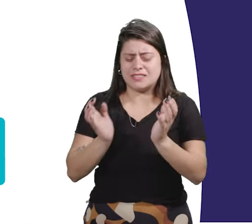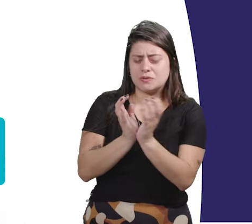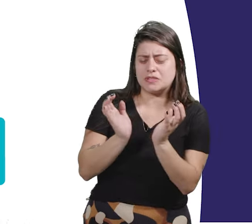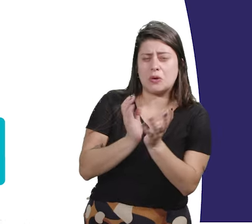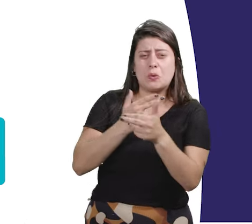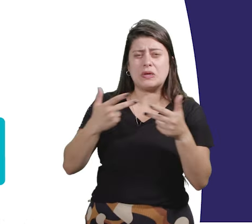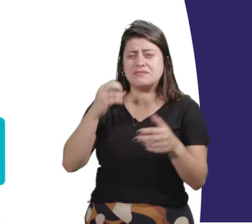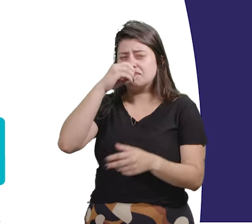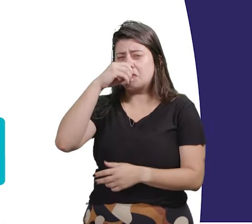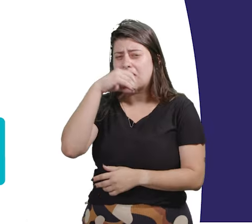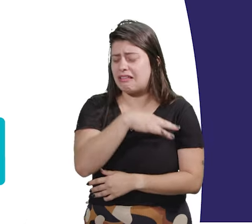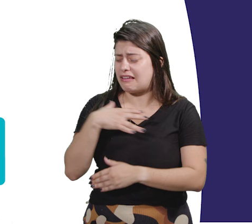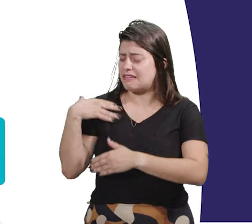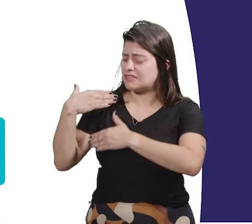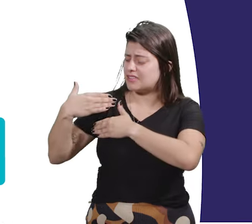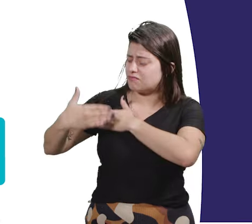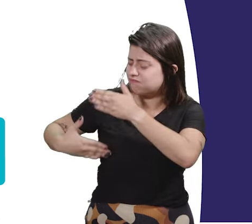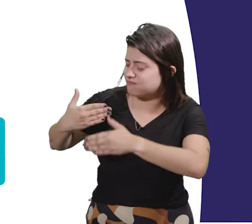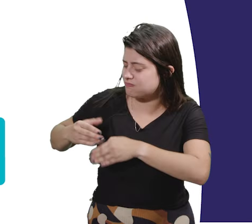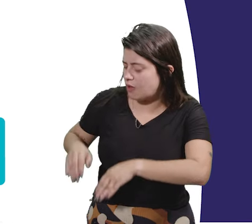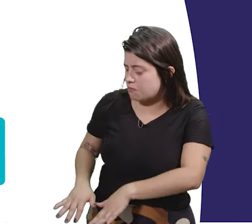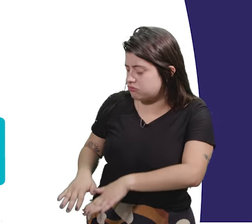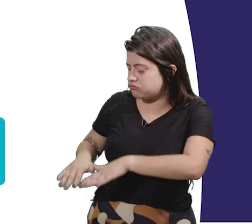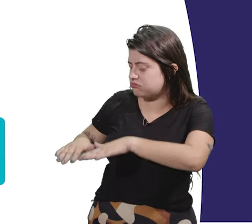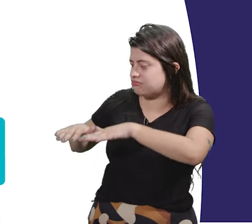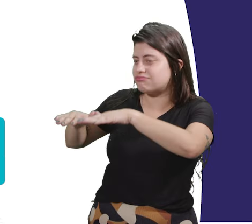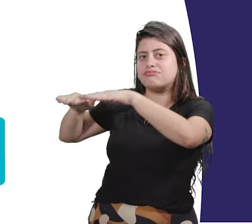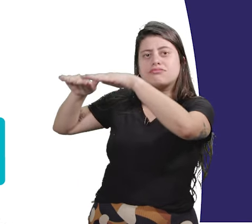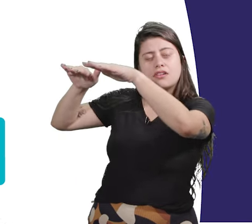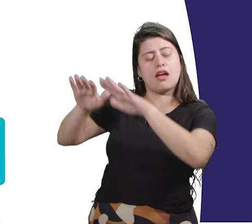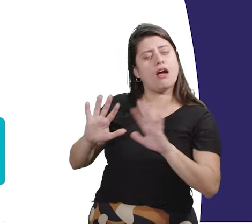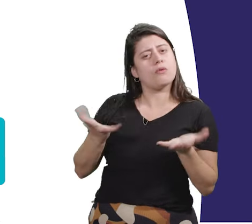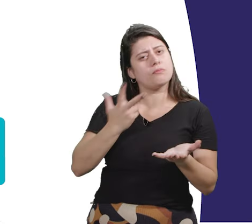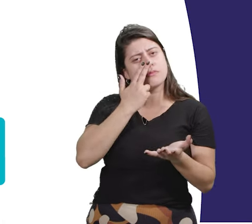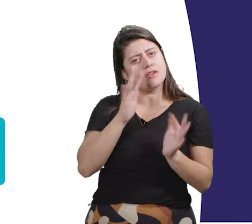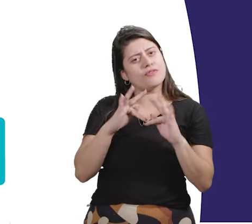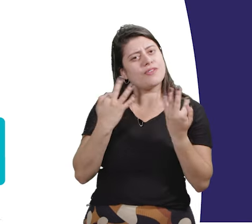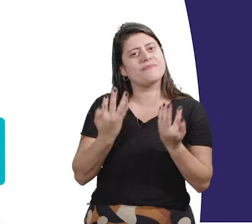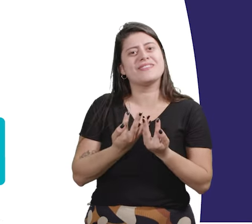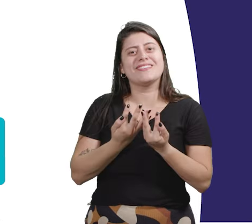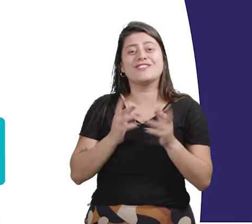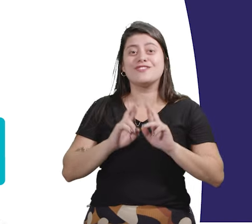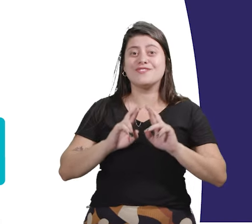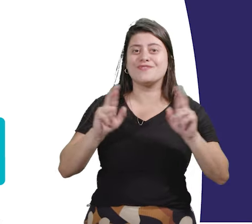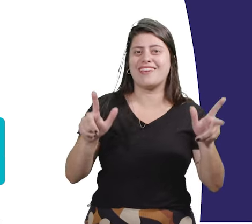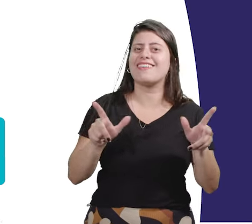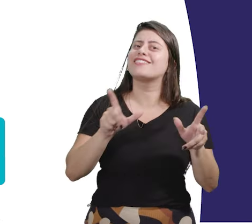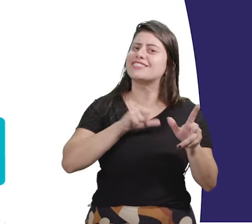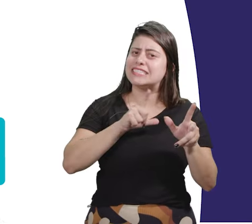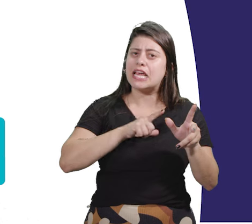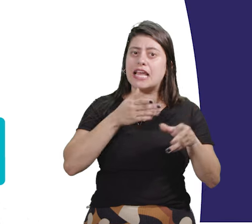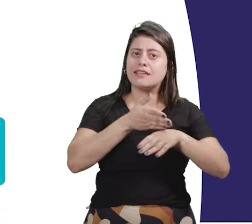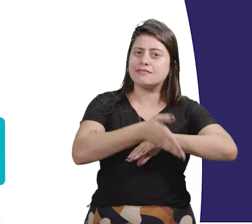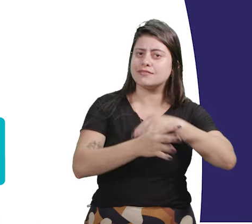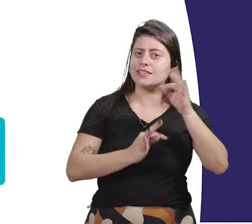processo educacional. E acredito que hoje as famílias elas têm outros recursos a favor delas, né, elas têm um acesso maior às tecnologias que abre